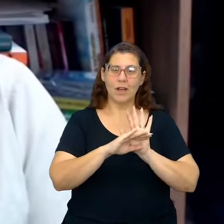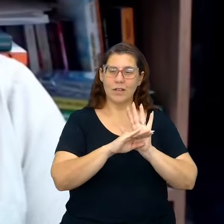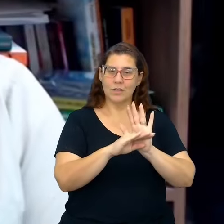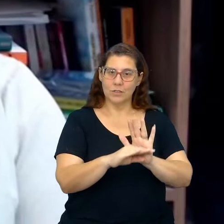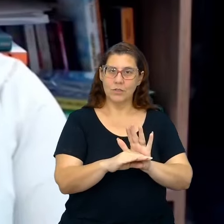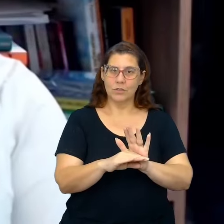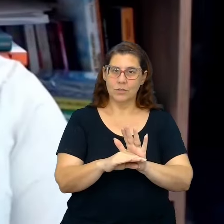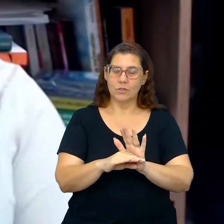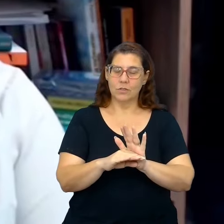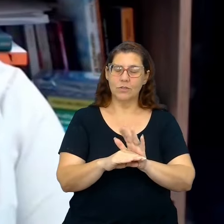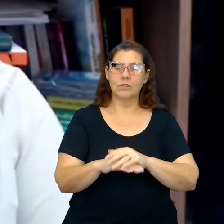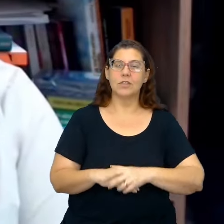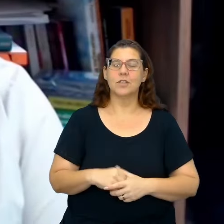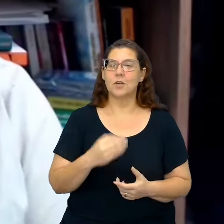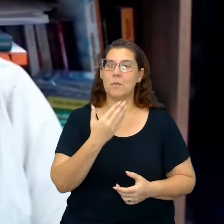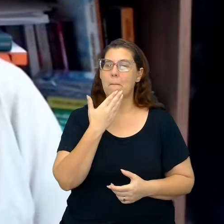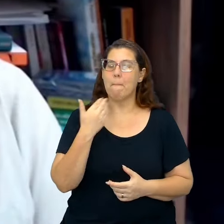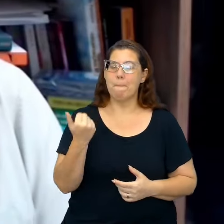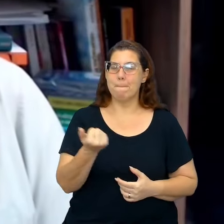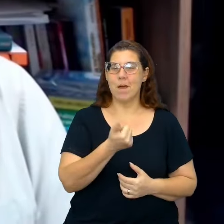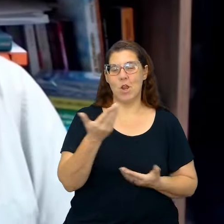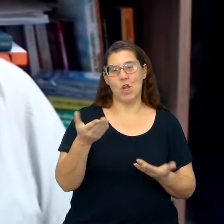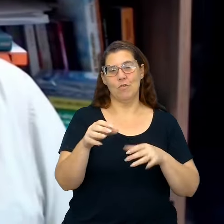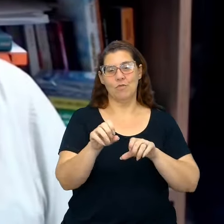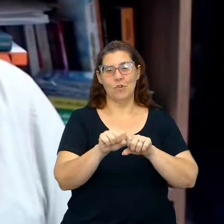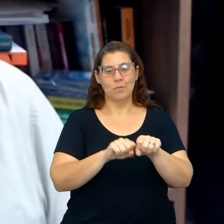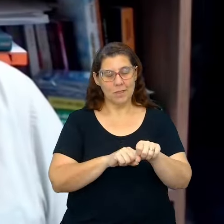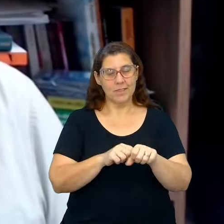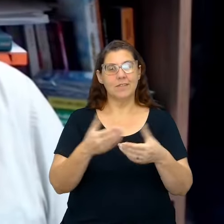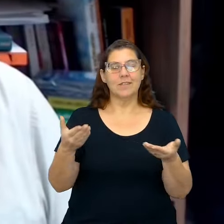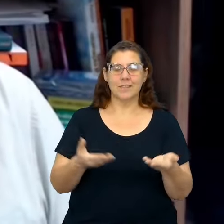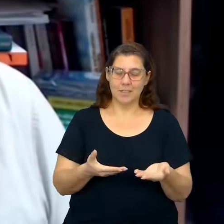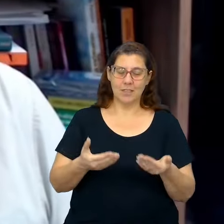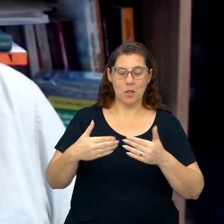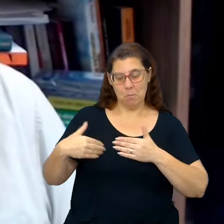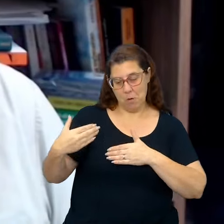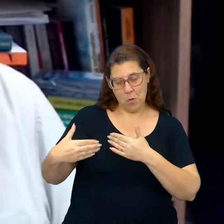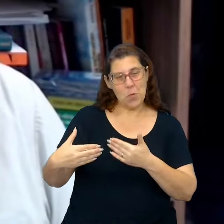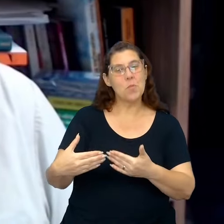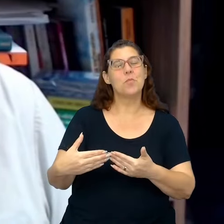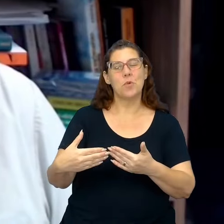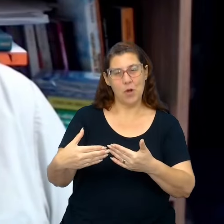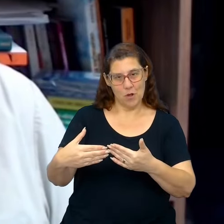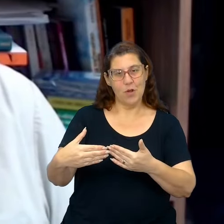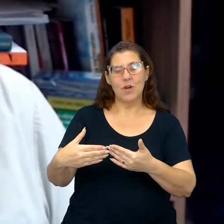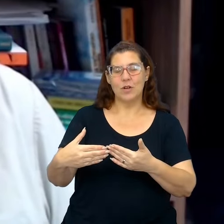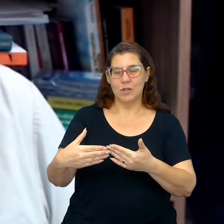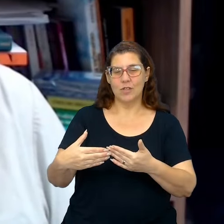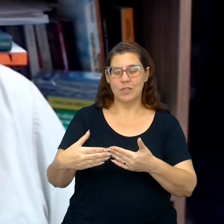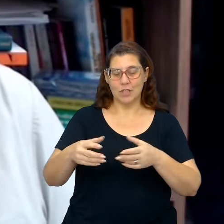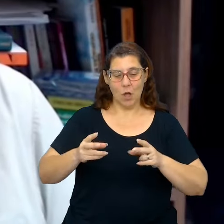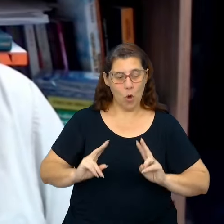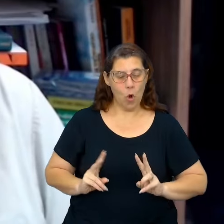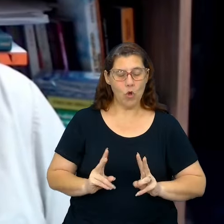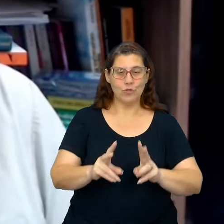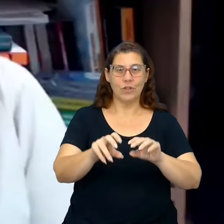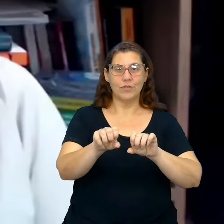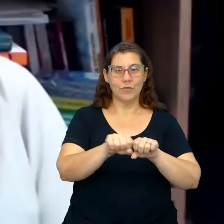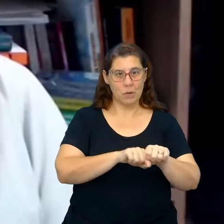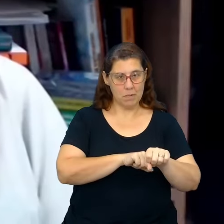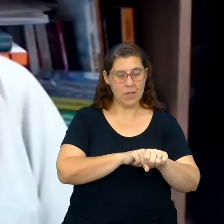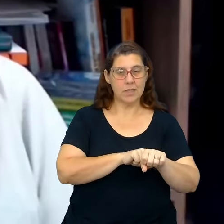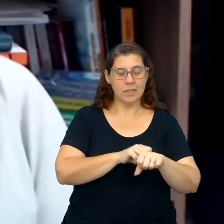colaborando e abrilhantando a nossa formação, né? Esse é mais um processo aí da nossa continuidade